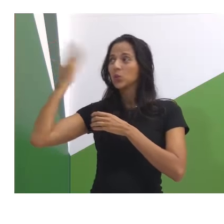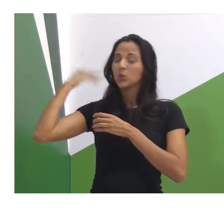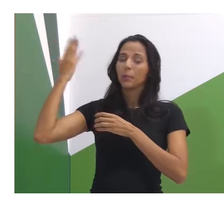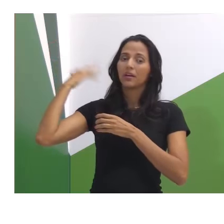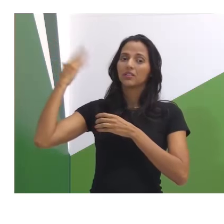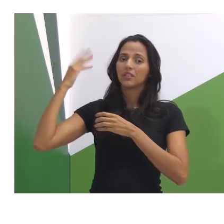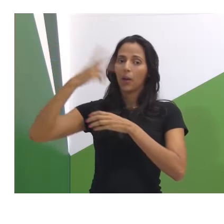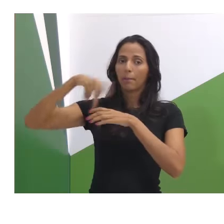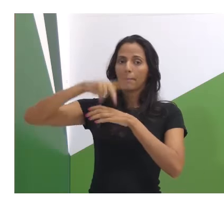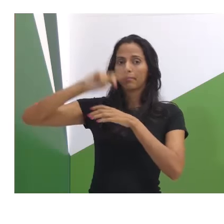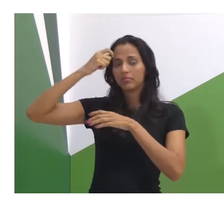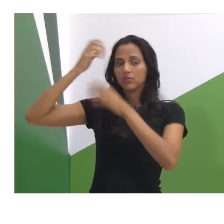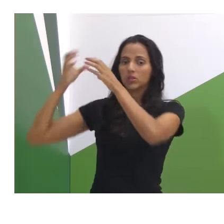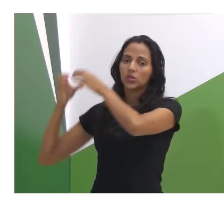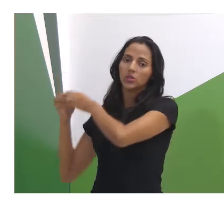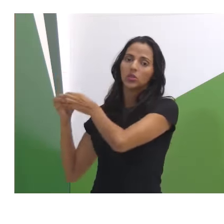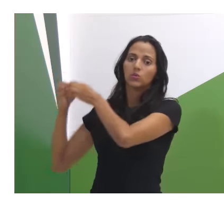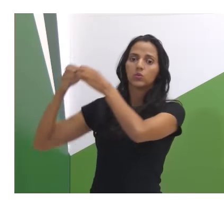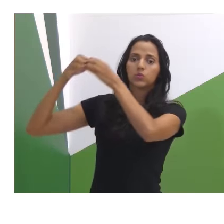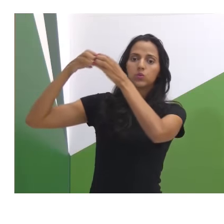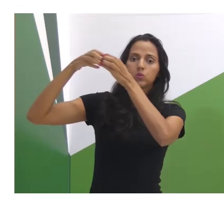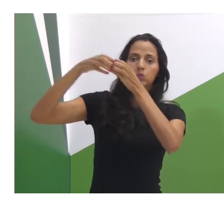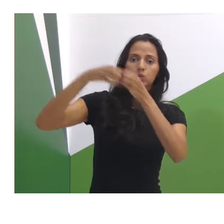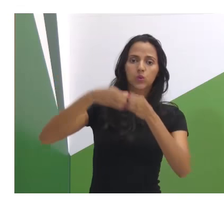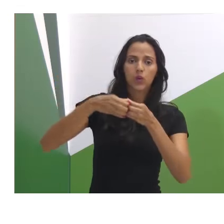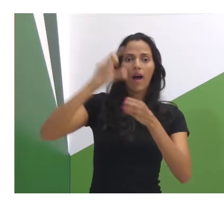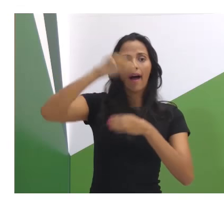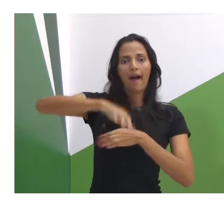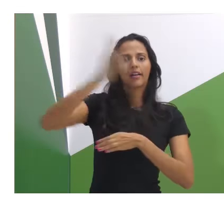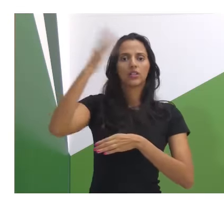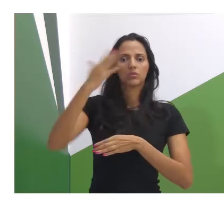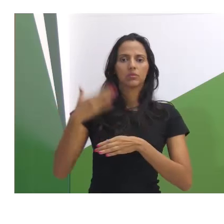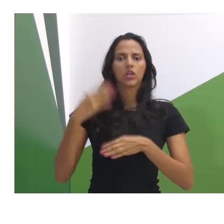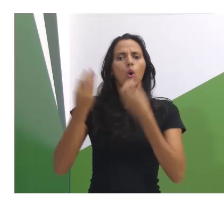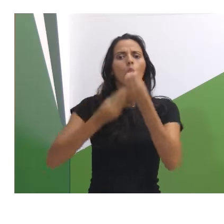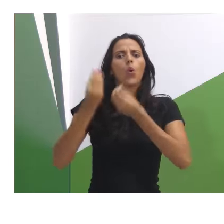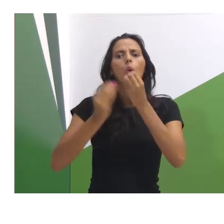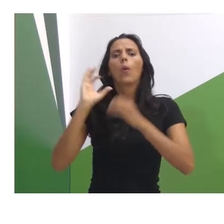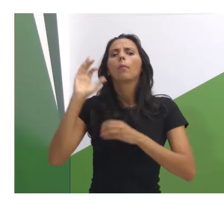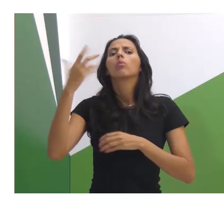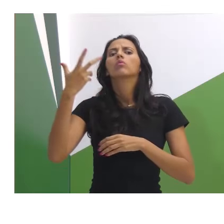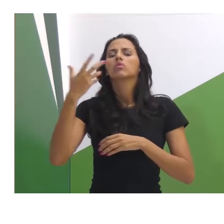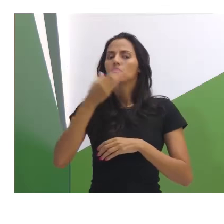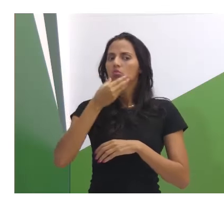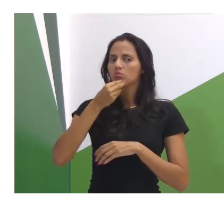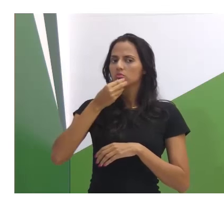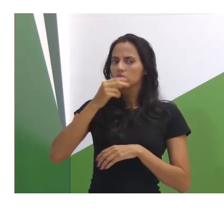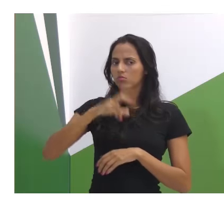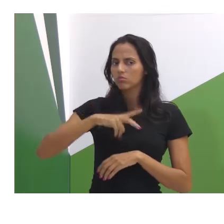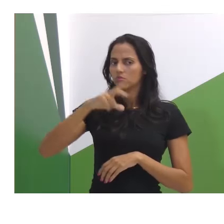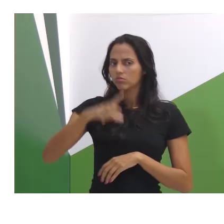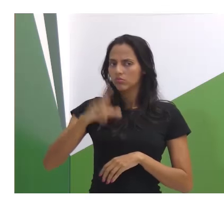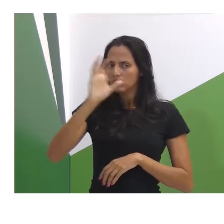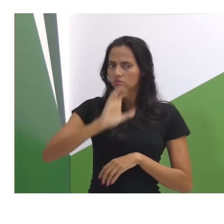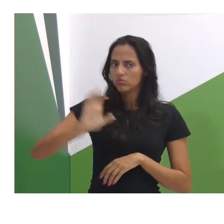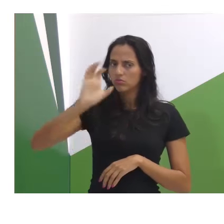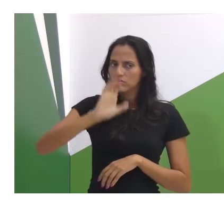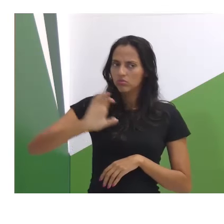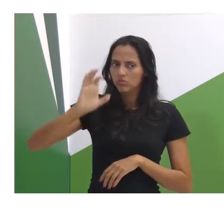O seguinte Como acontecia Esse comércio triangular Os europeus Levavam Das suas colônias Tanto nas